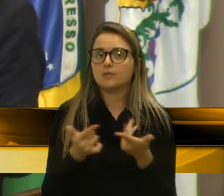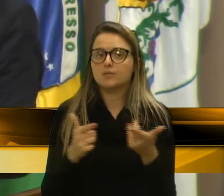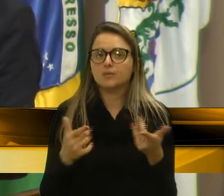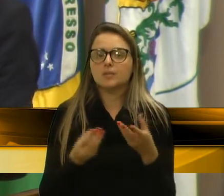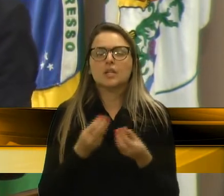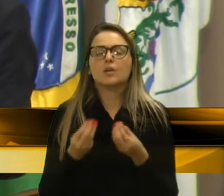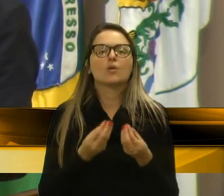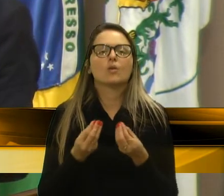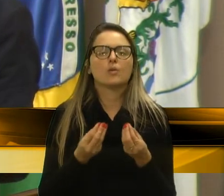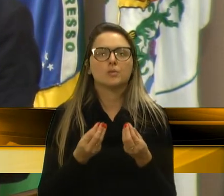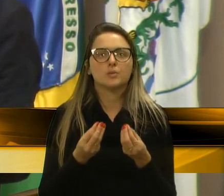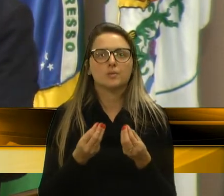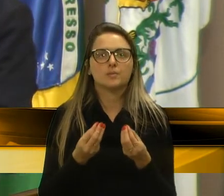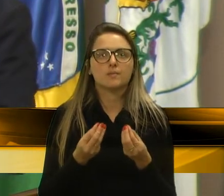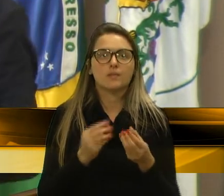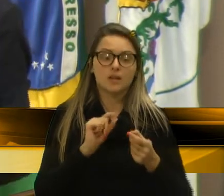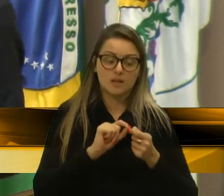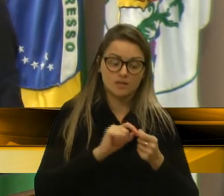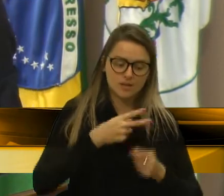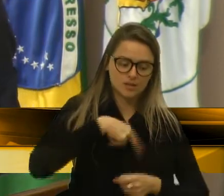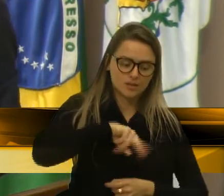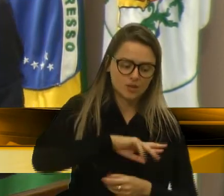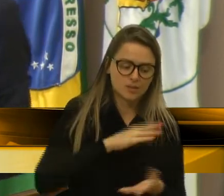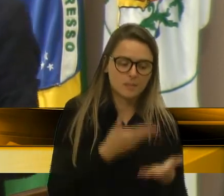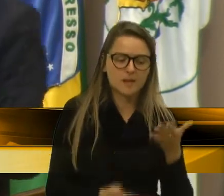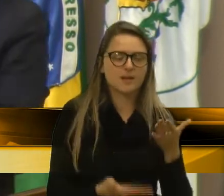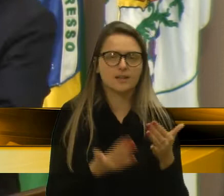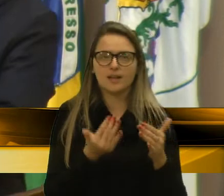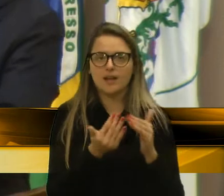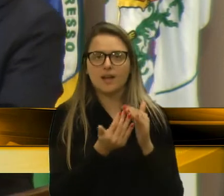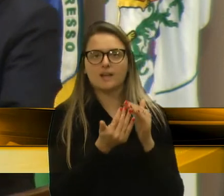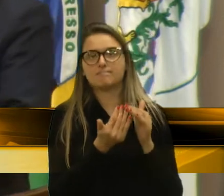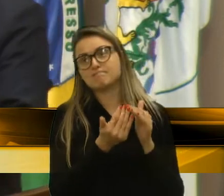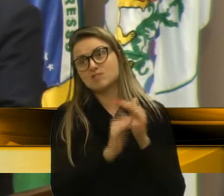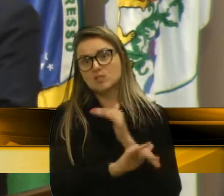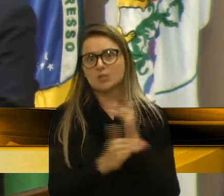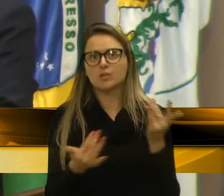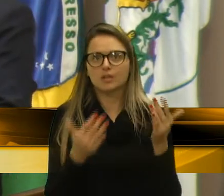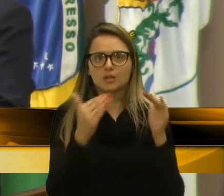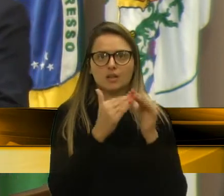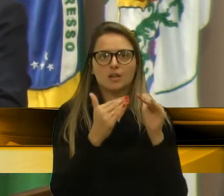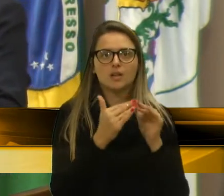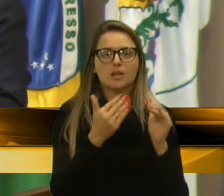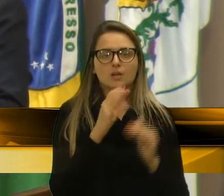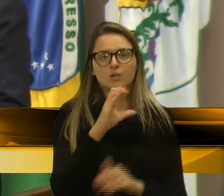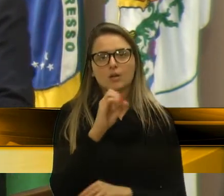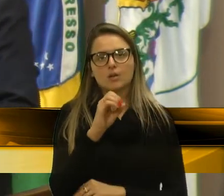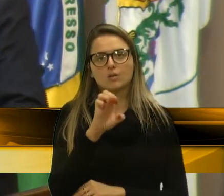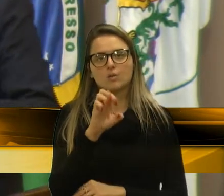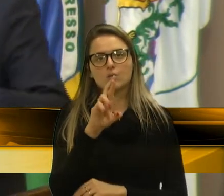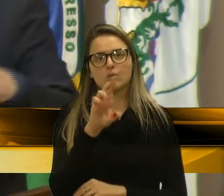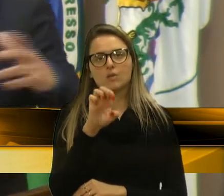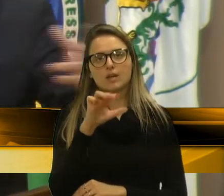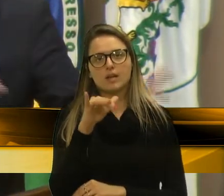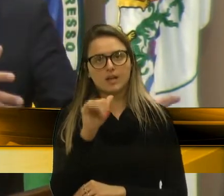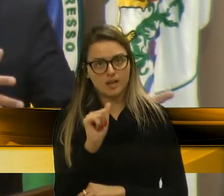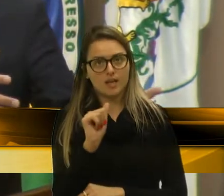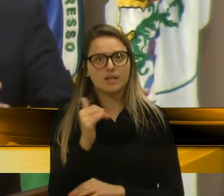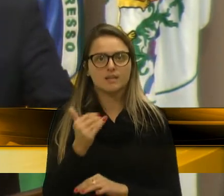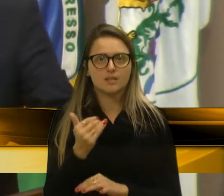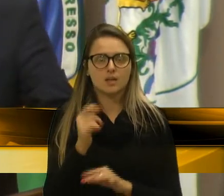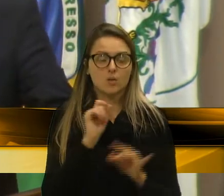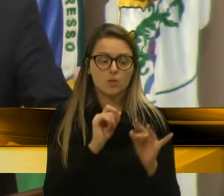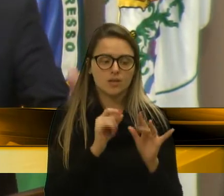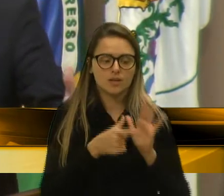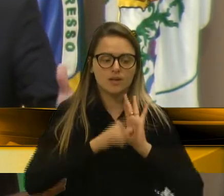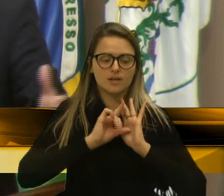faz com que nós percamos a coerência, porque Vossa Excelência, quando eventualmente se fosse com o governo